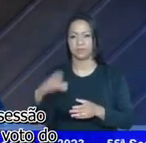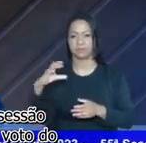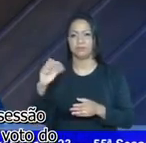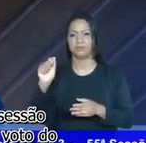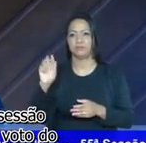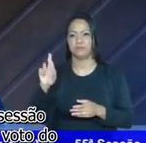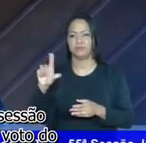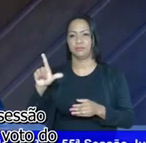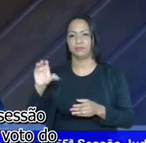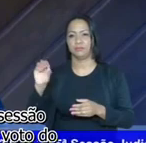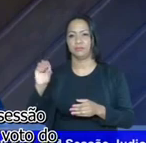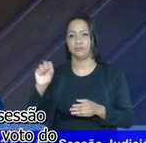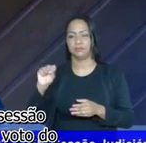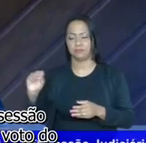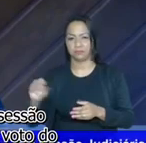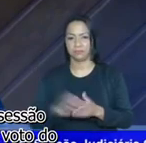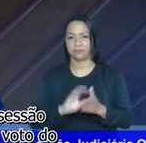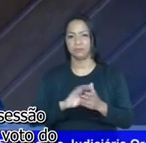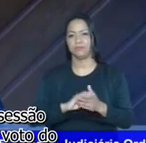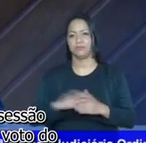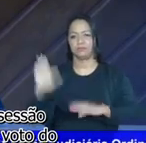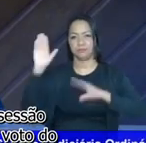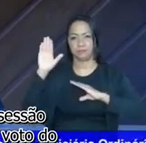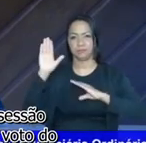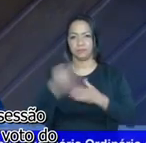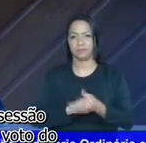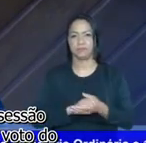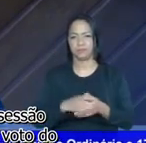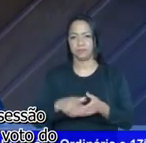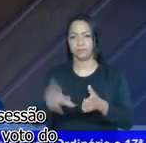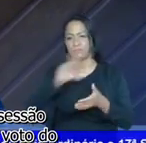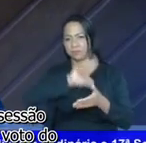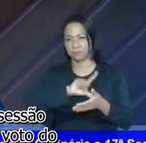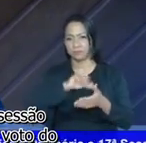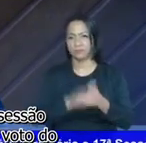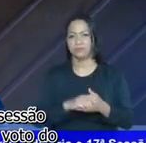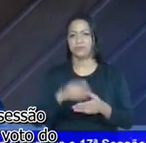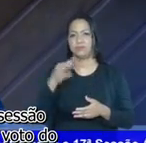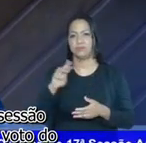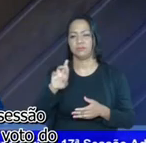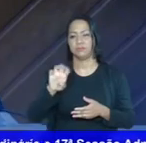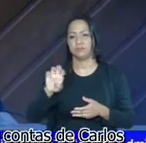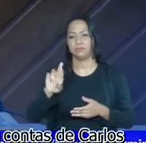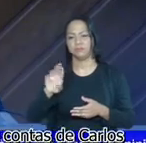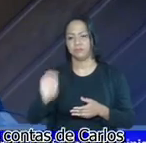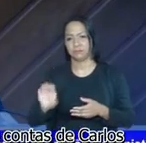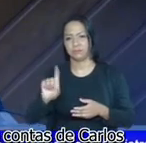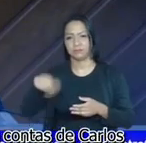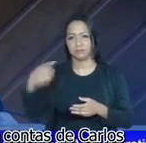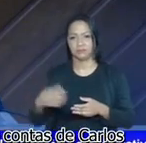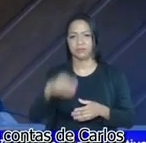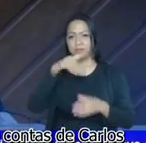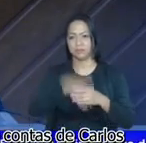Góes Capiberibe. Na sessão anterior, o Tribunal Regional Eleitoral do Amapá, após o voto do juiz Carmo